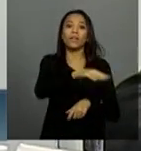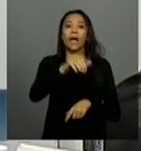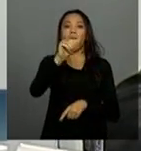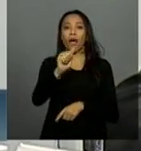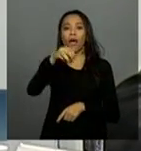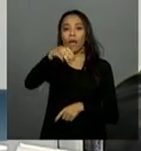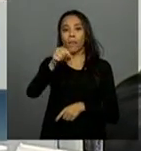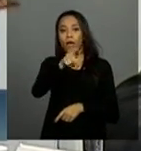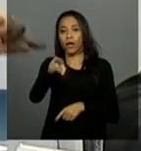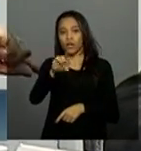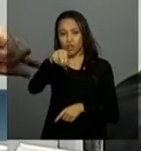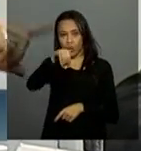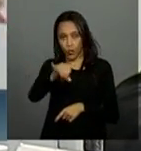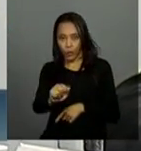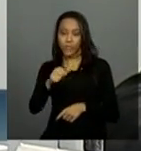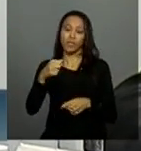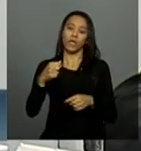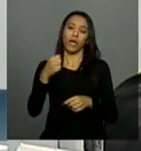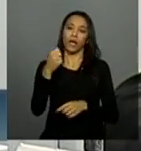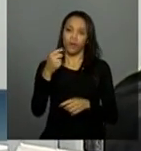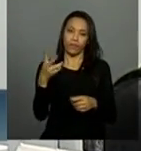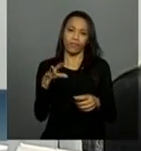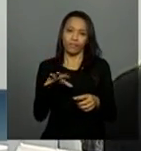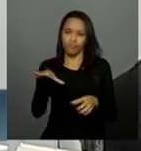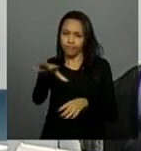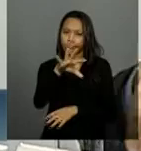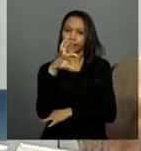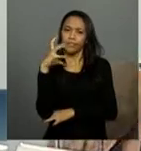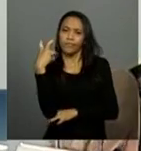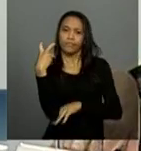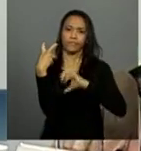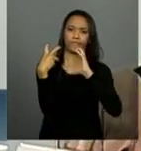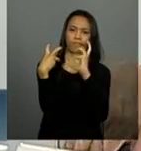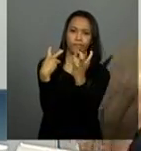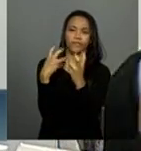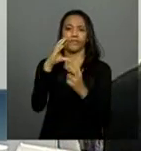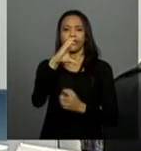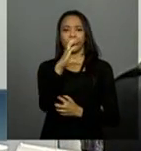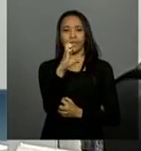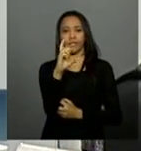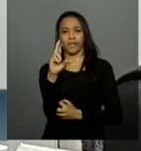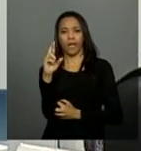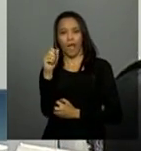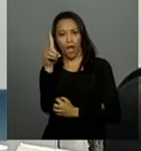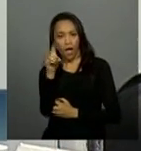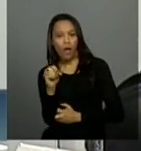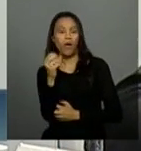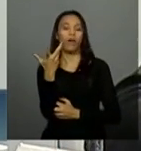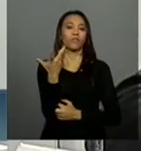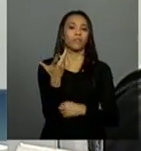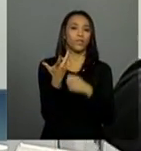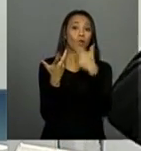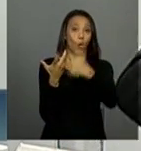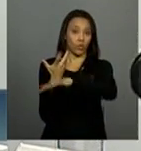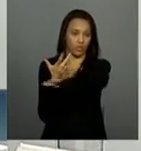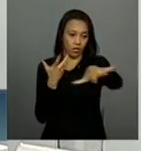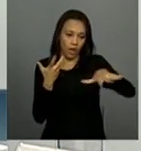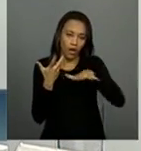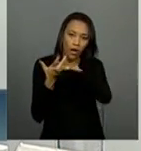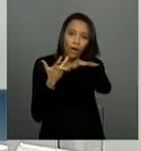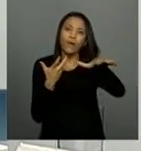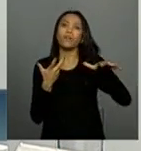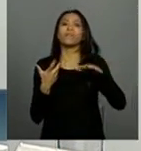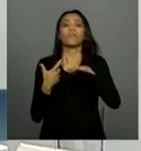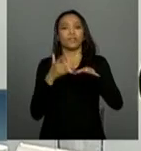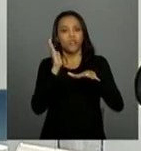aí considero o Cerrado, diferentemente, o Cerrado da Amazônia, diferentemente do que o Terra Class faz, menos, na realidade, a